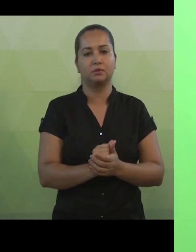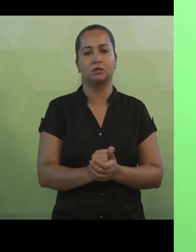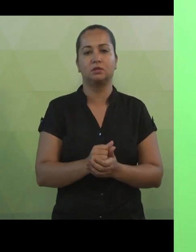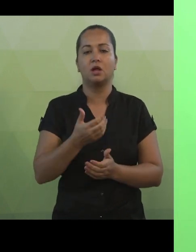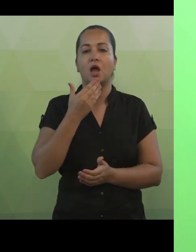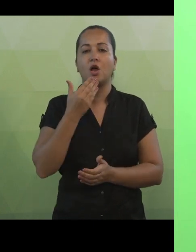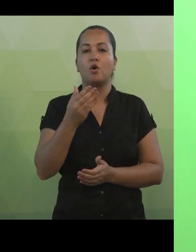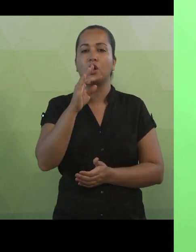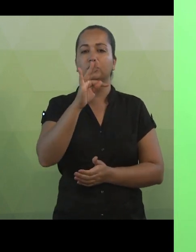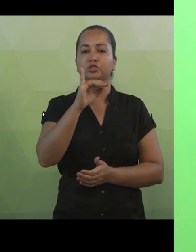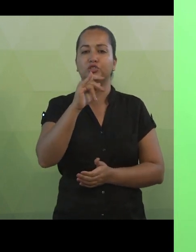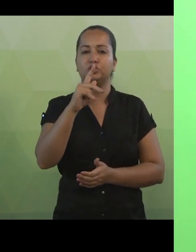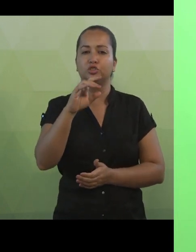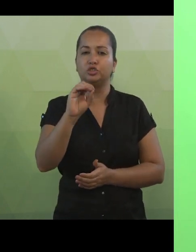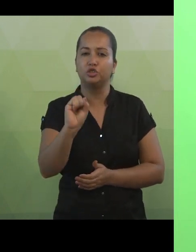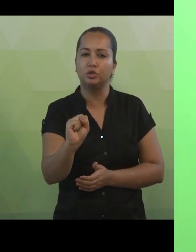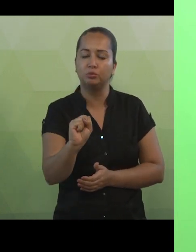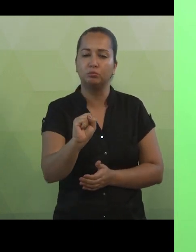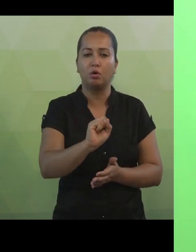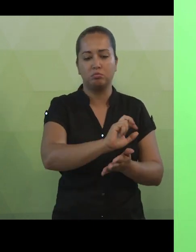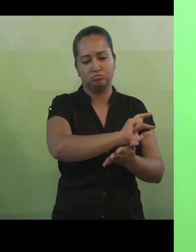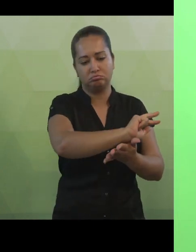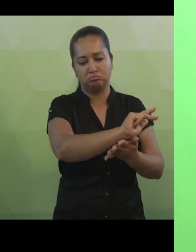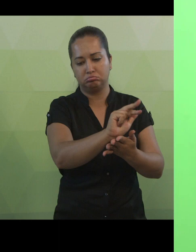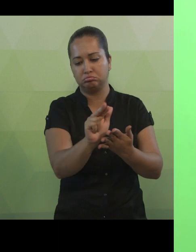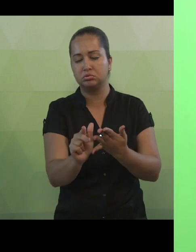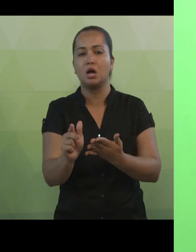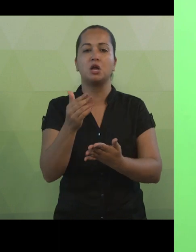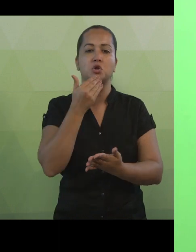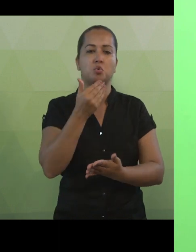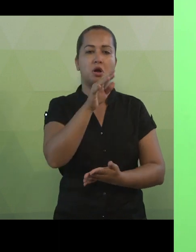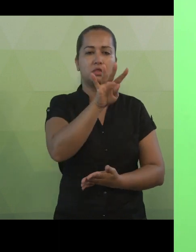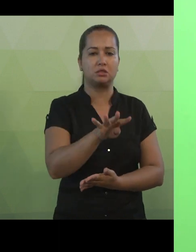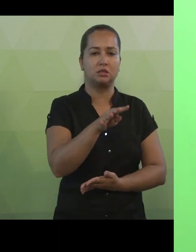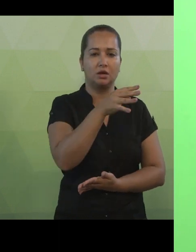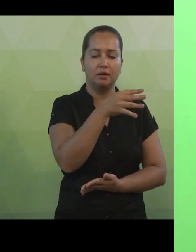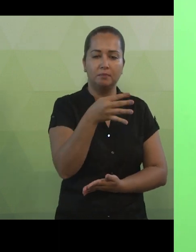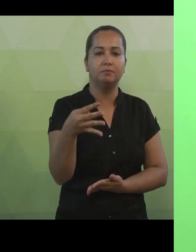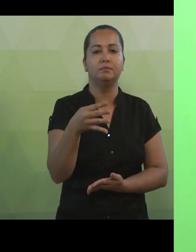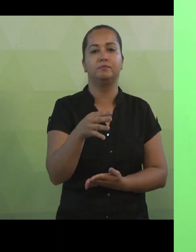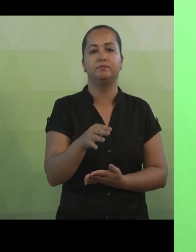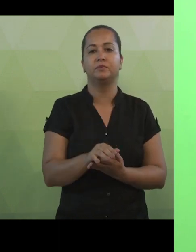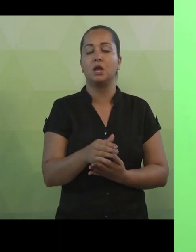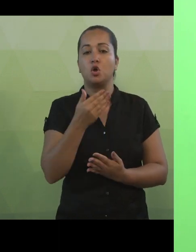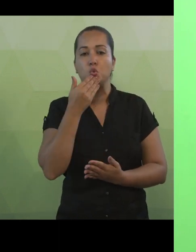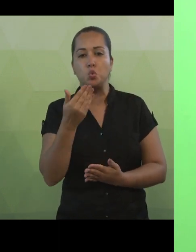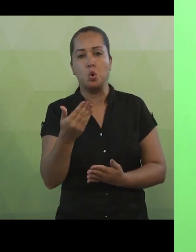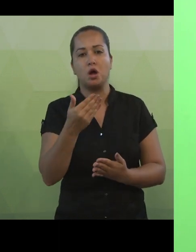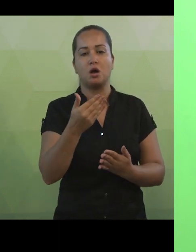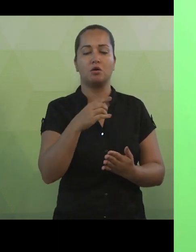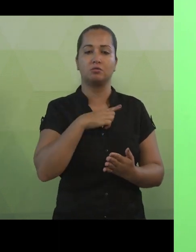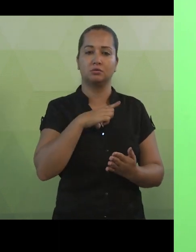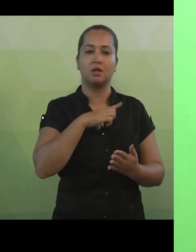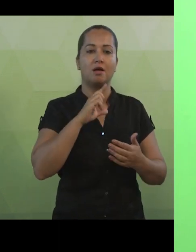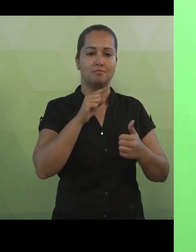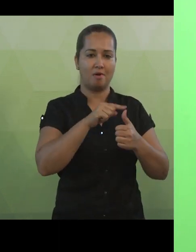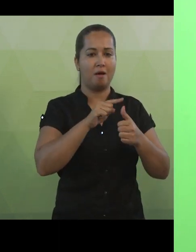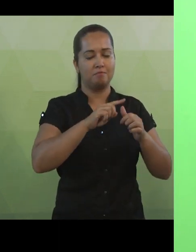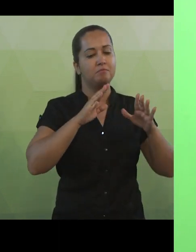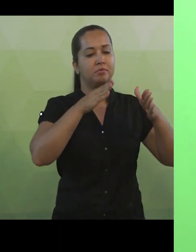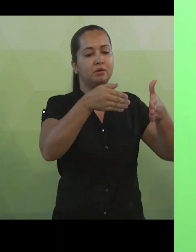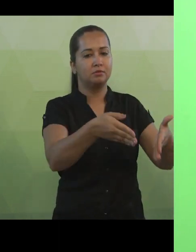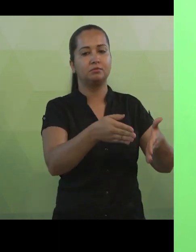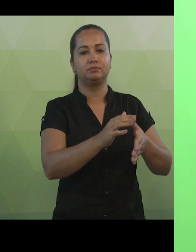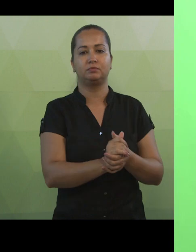os tipos de acessos permitidos aos usuários, quais são as tabelas e seus atributos, quais são as chaves primárias, quais são os seus